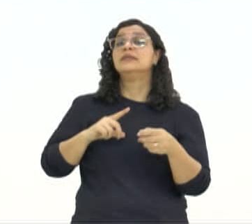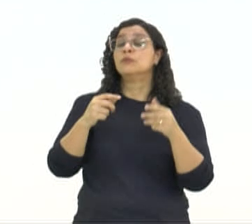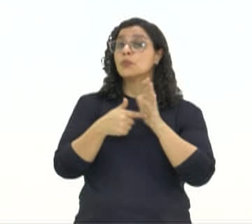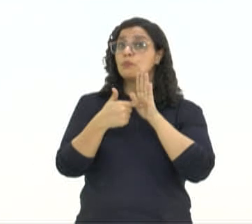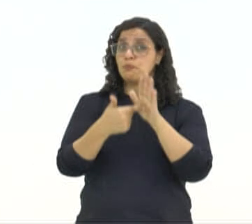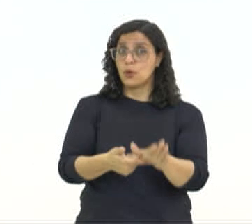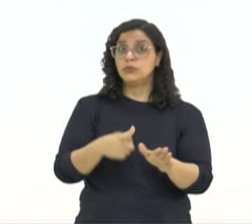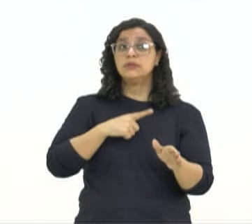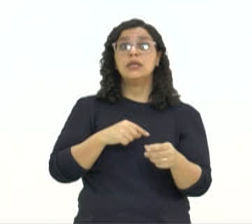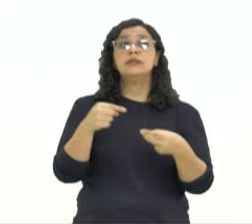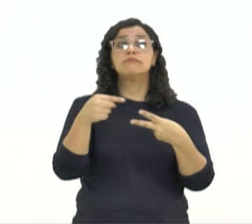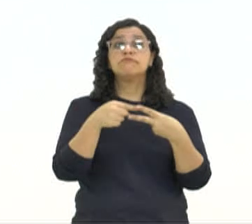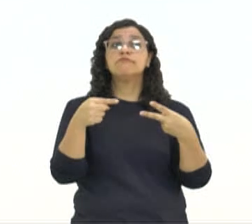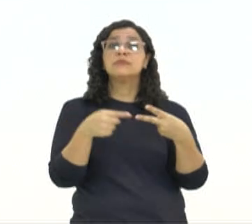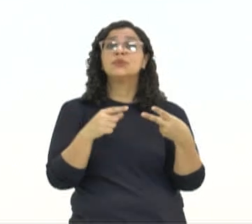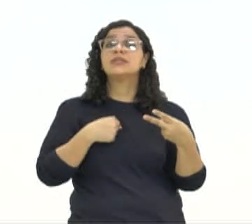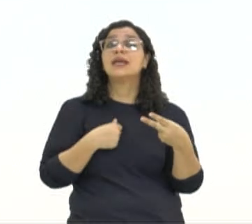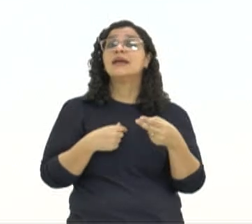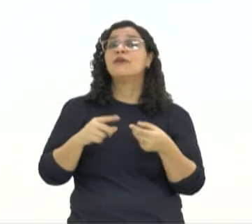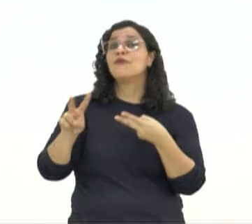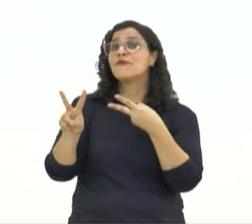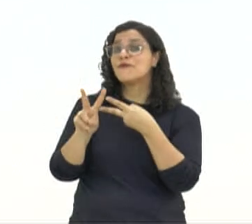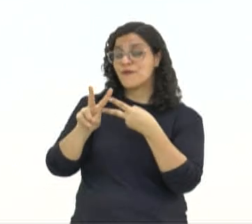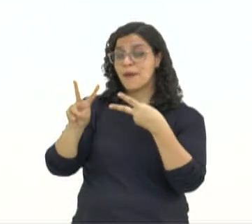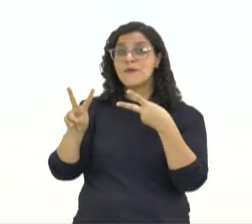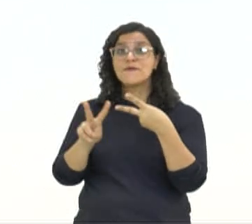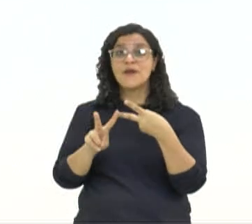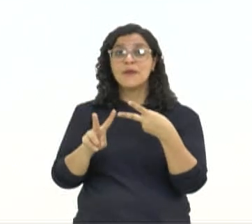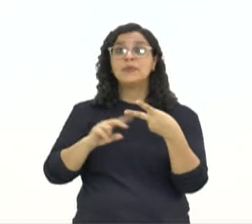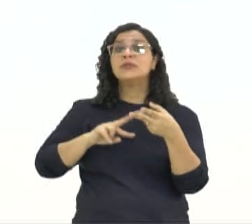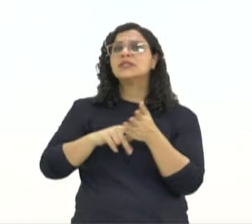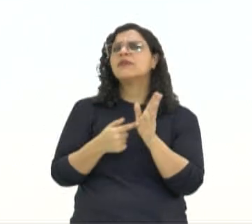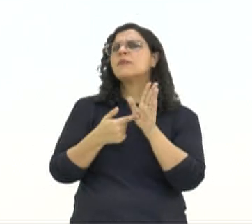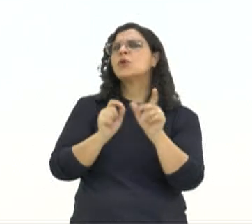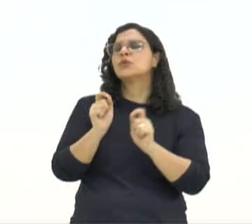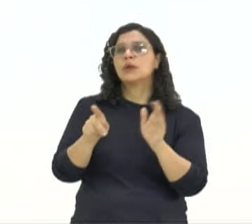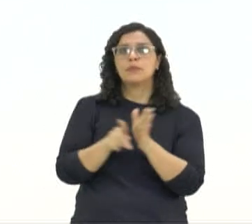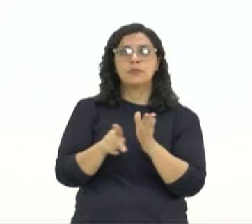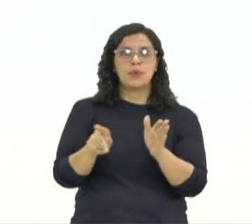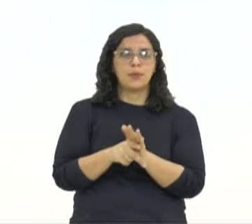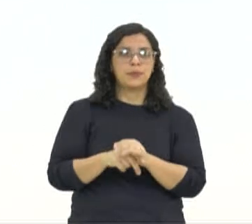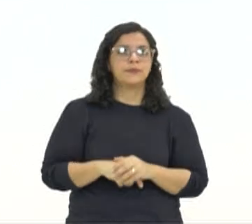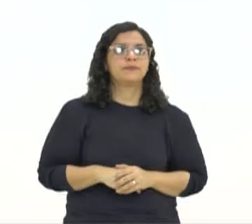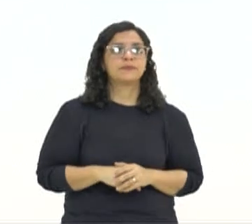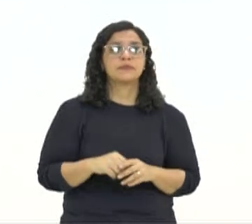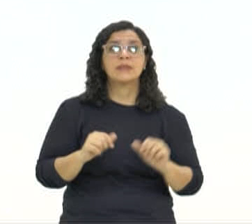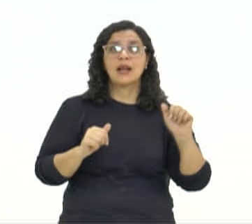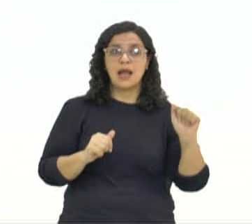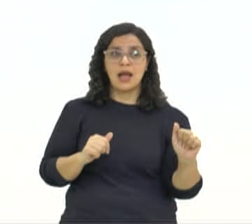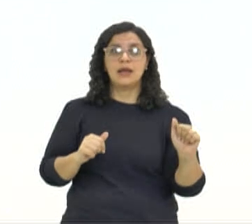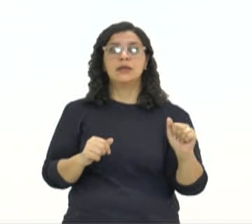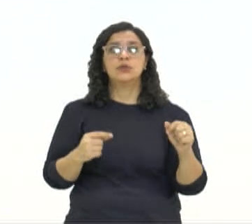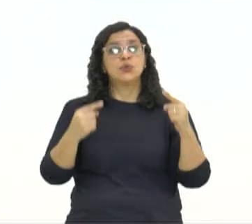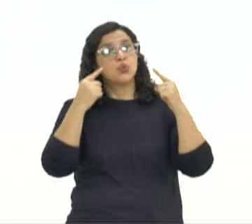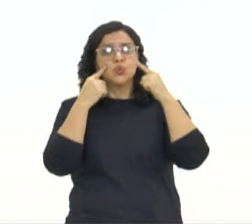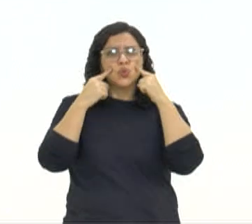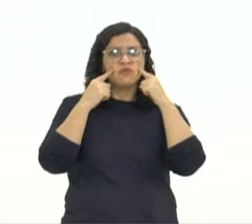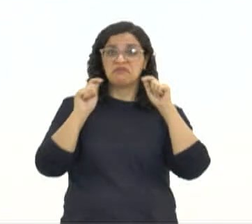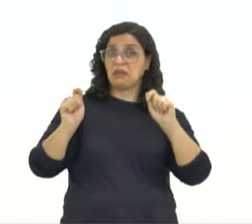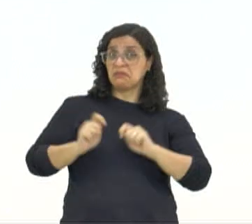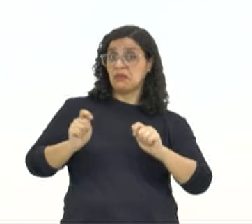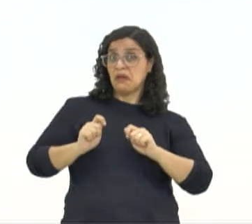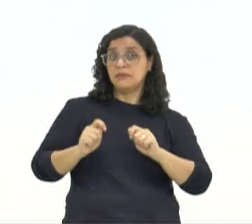expressam respectivamente. Então, o que é que esses verbos eles expressam? Será que é letra A, dúvida